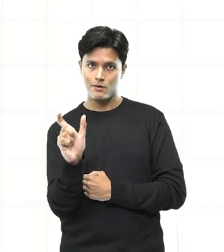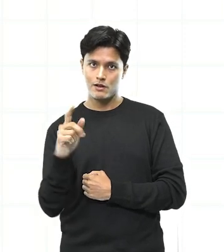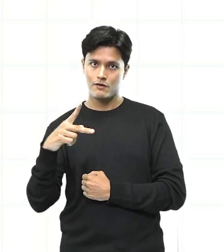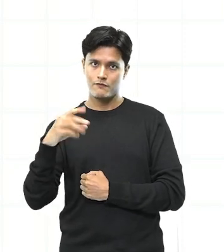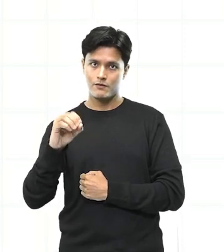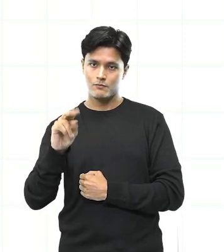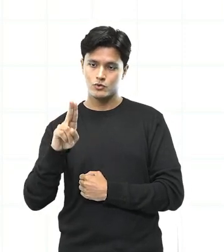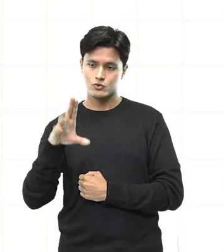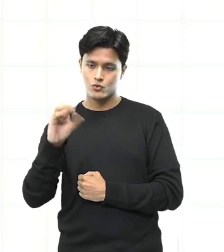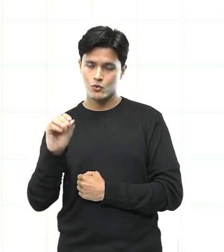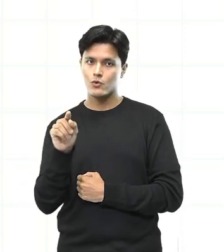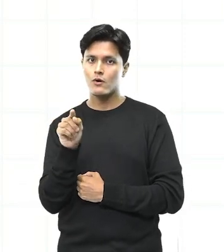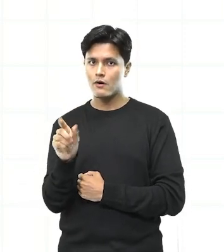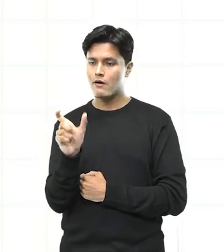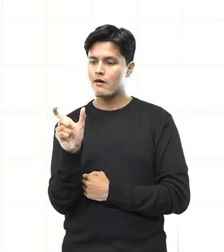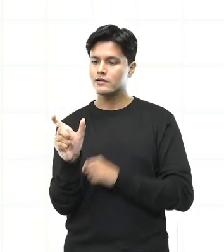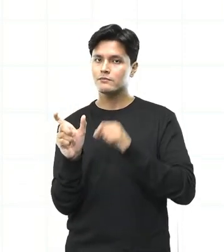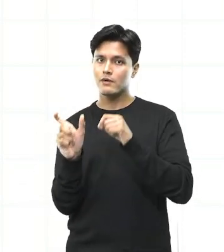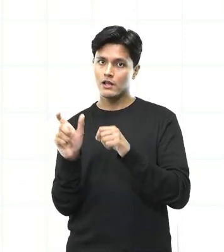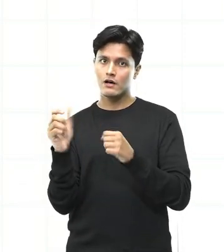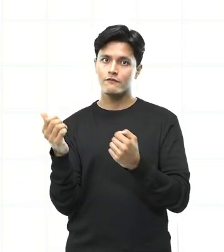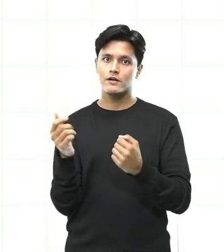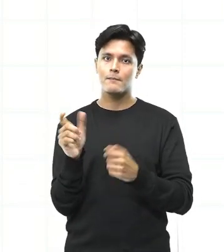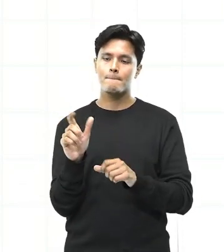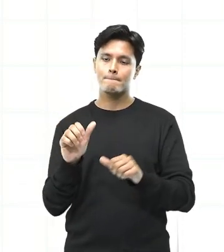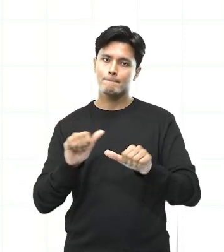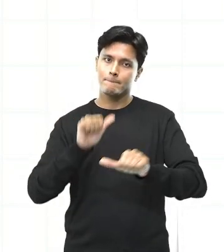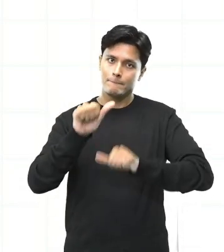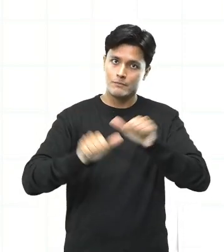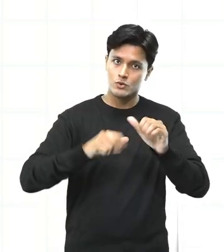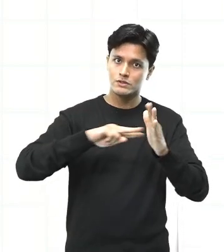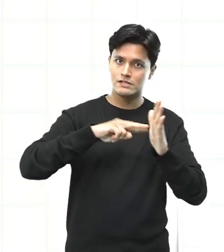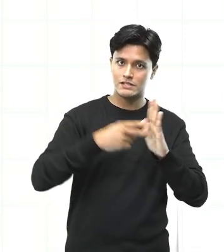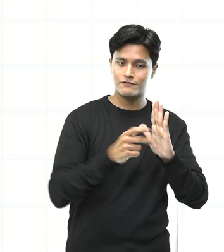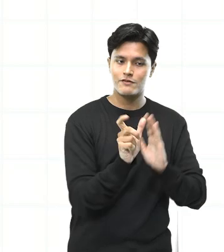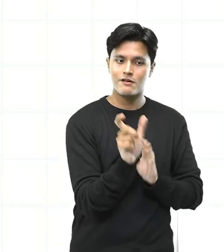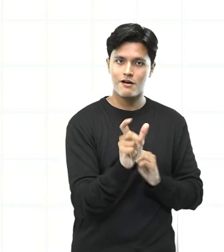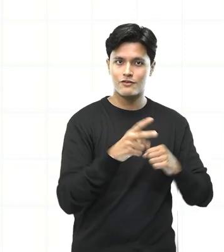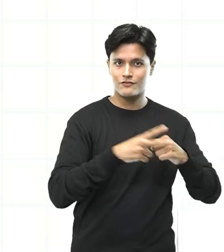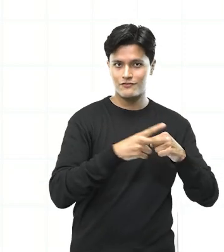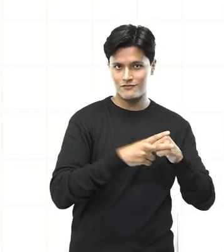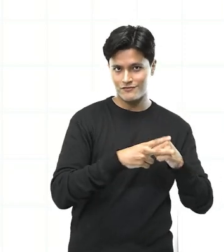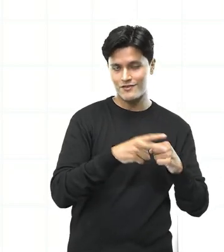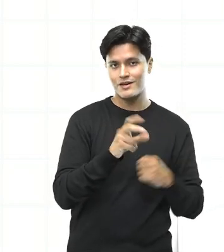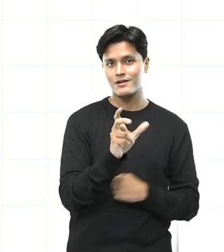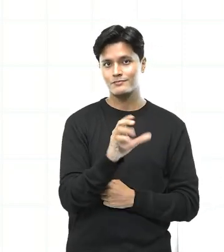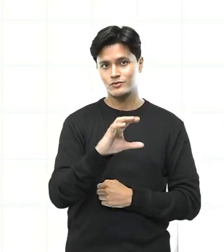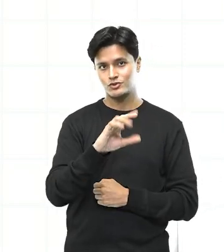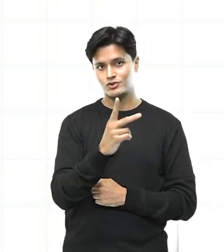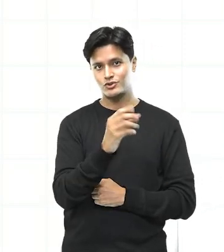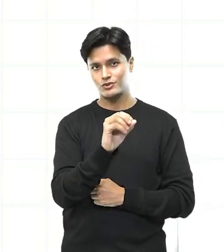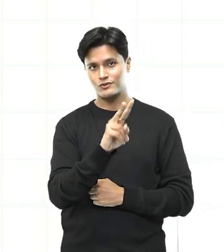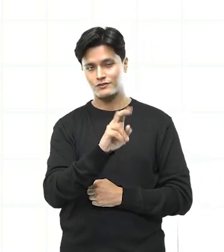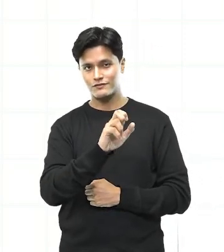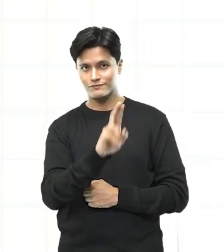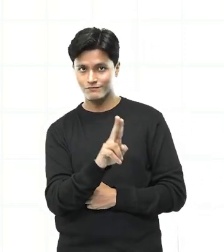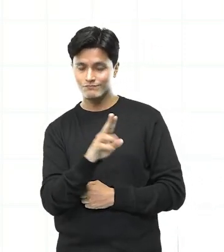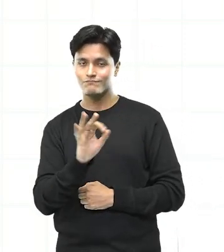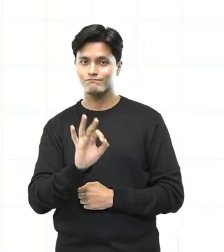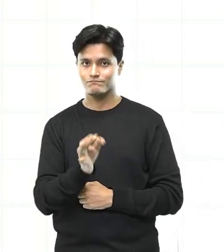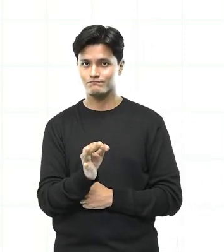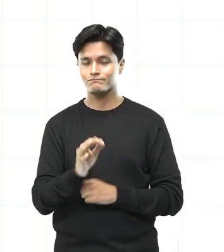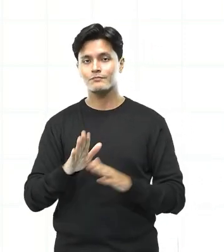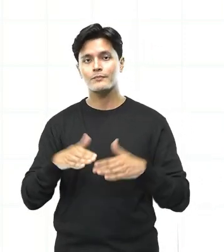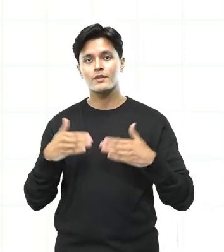está modificando o sentido da palavra choveu. Choveu muito, choveu pouco, certo?